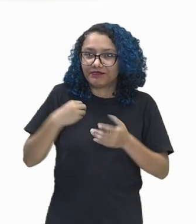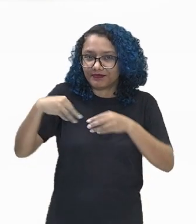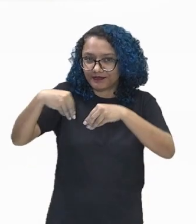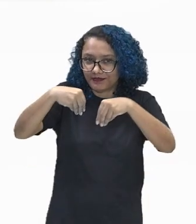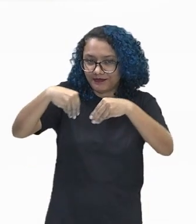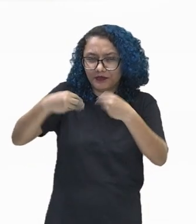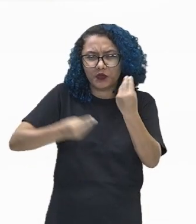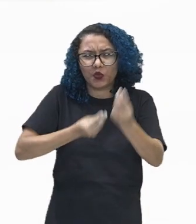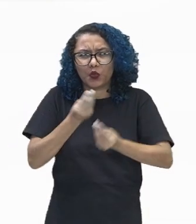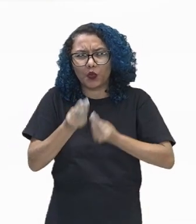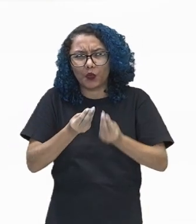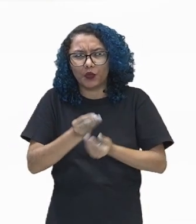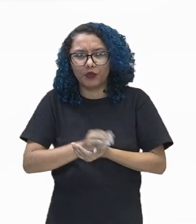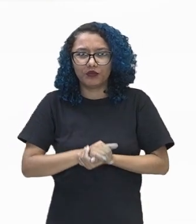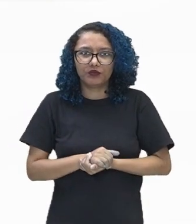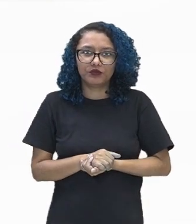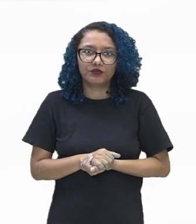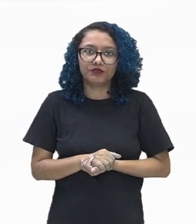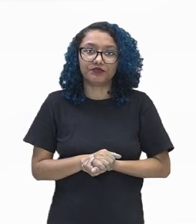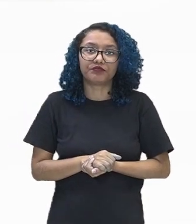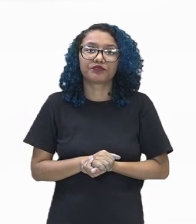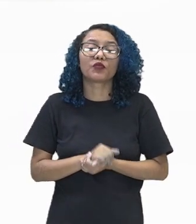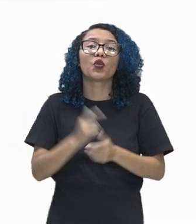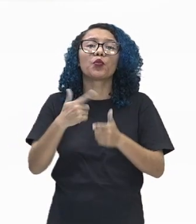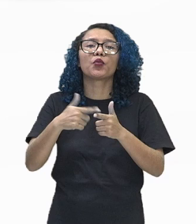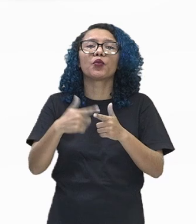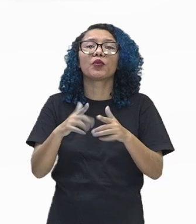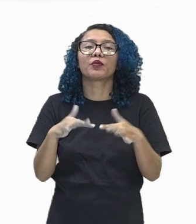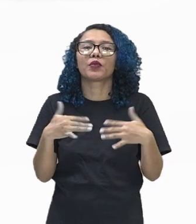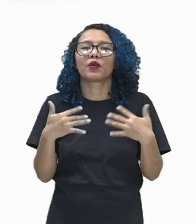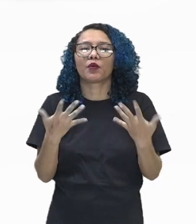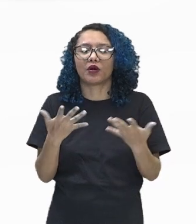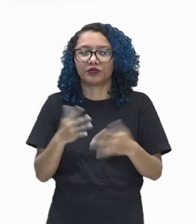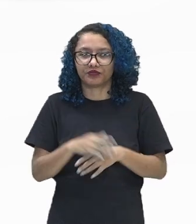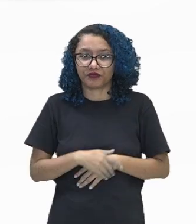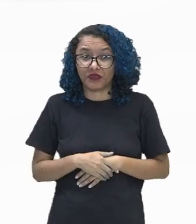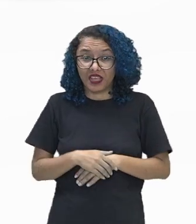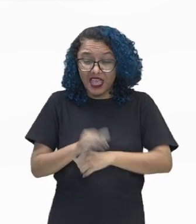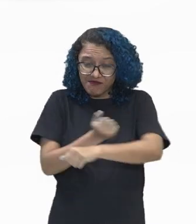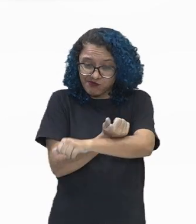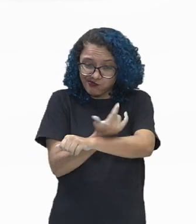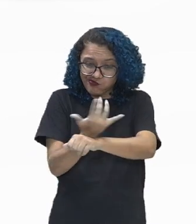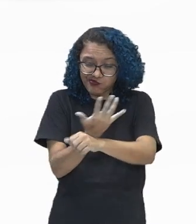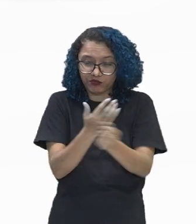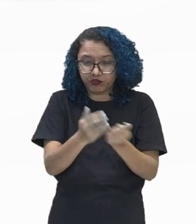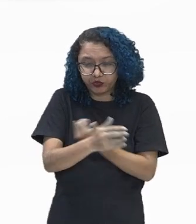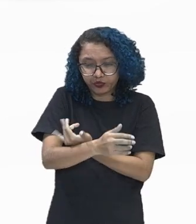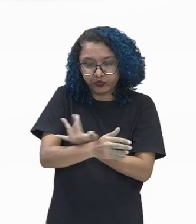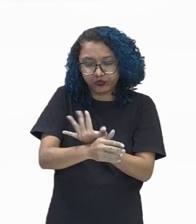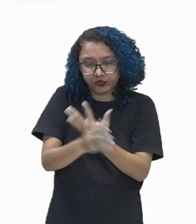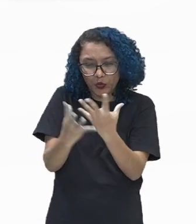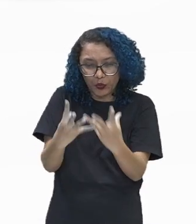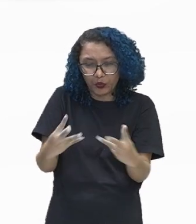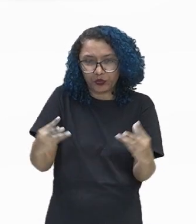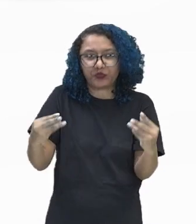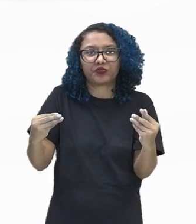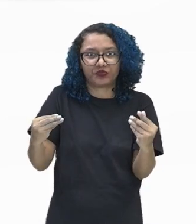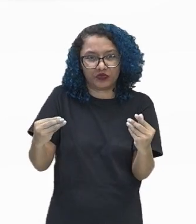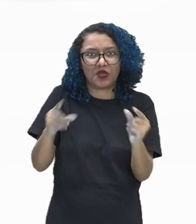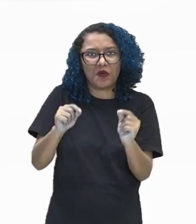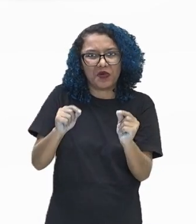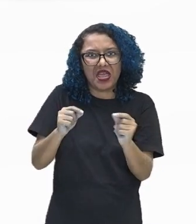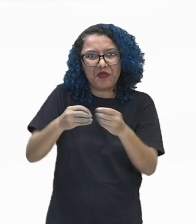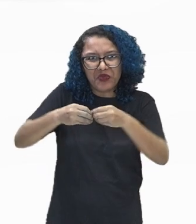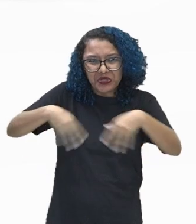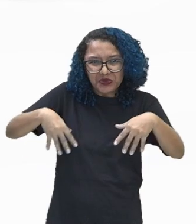Na vida terrestre, nós temos uma preocupação grande com a desertificação, que é um processo de degradação dos